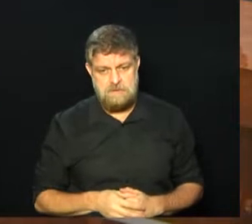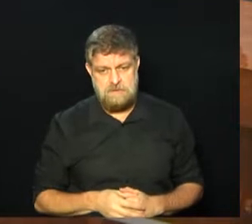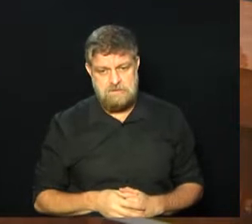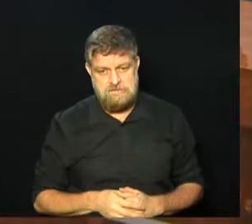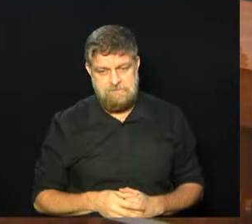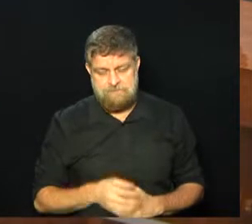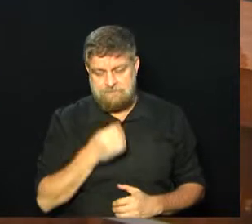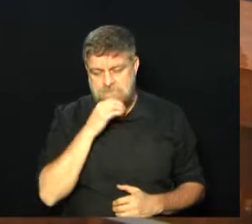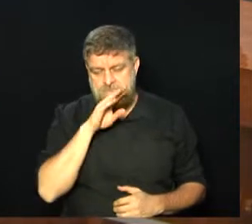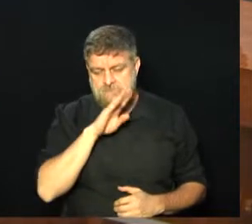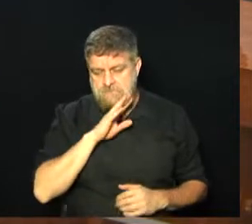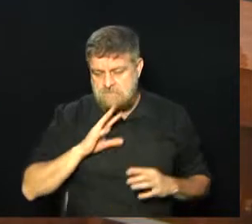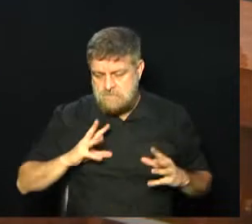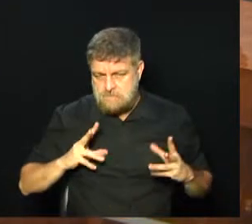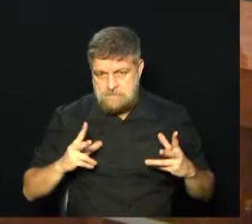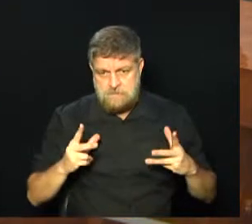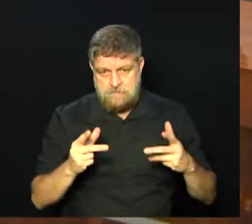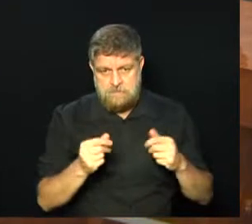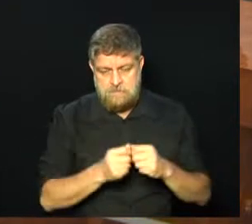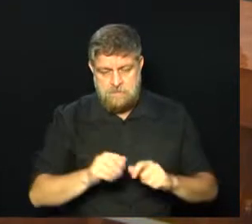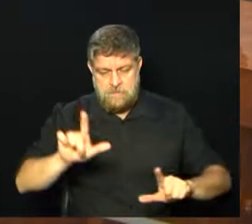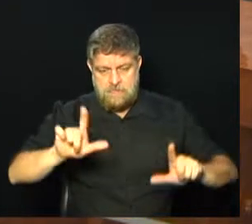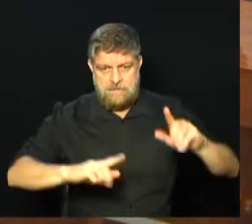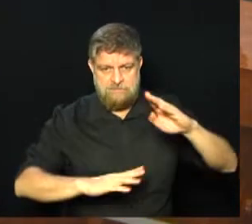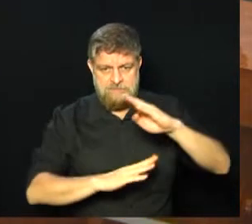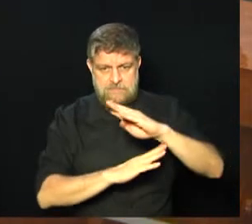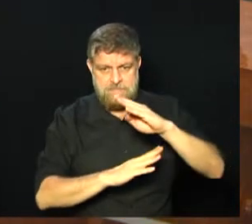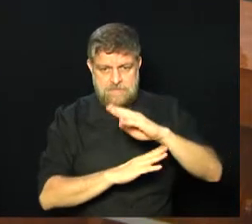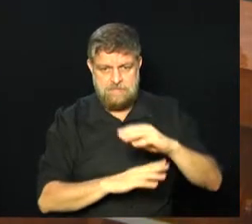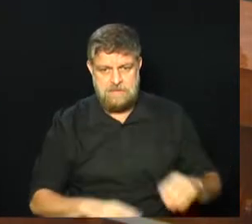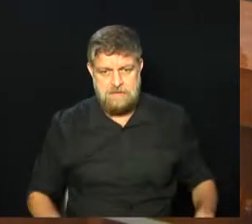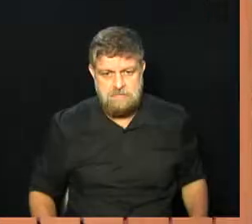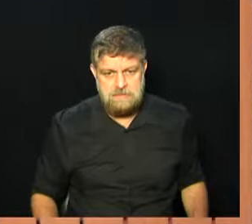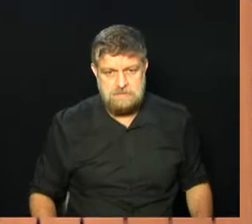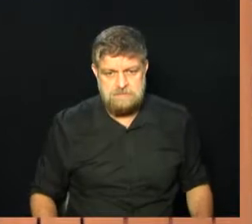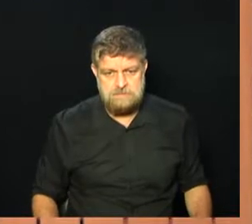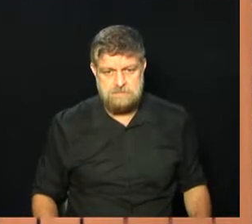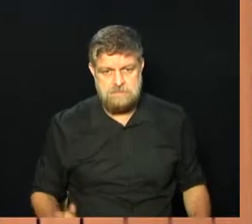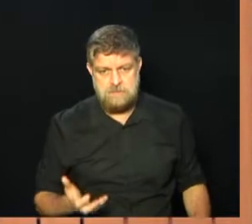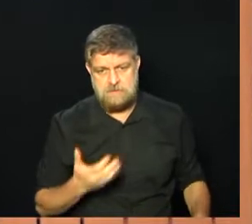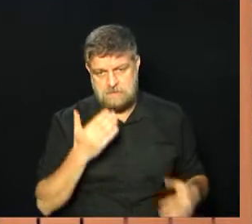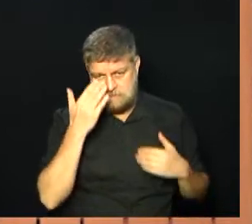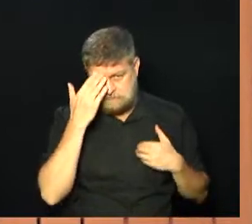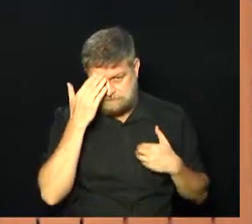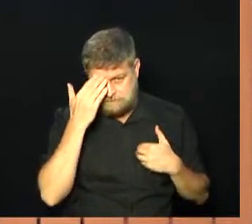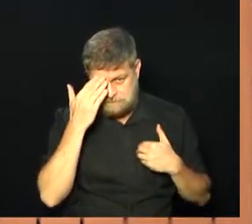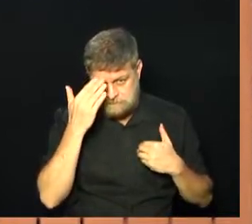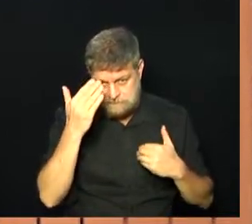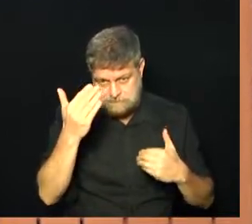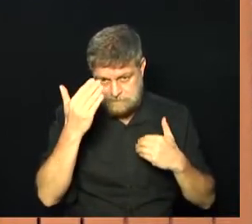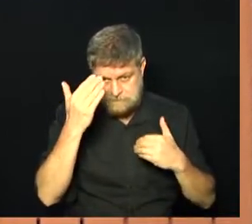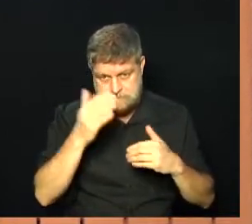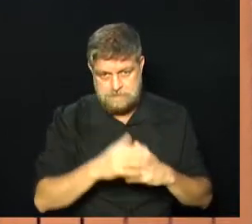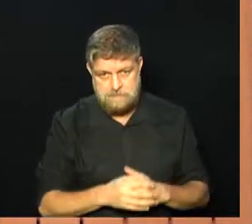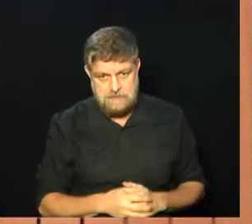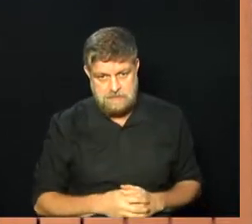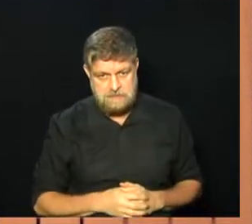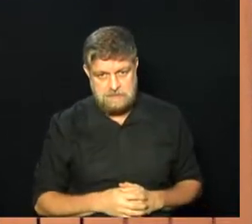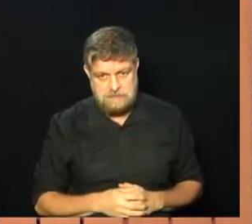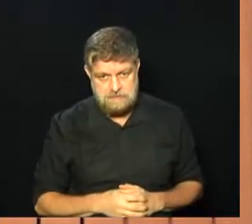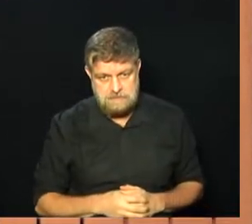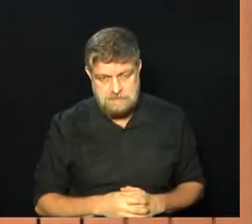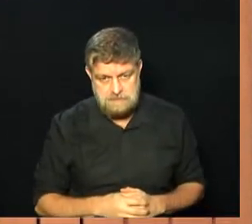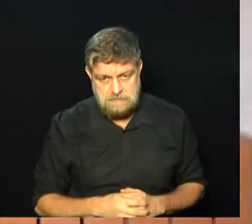Boa tarde a todos, boa tarde à TV Câmara. Eu quero agradecer o secretário da